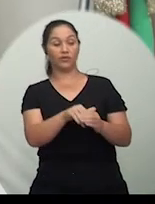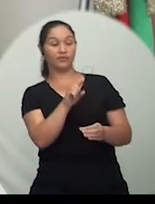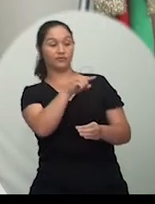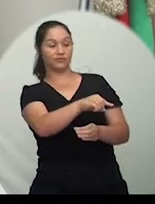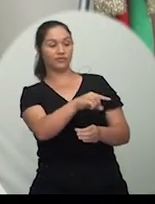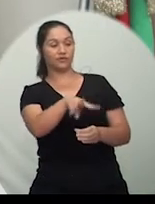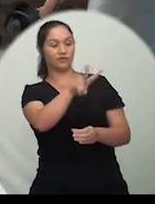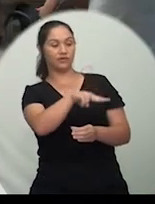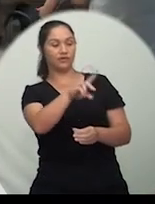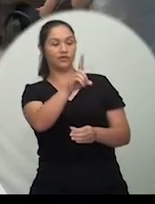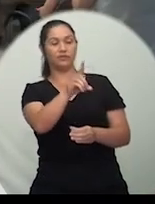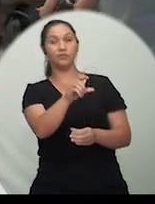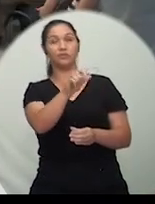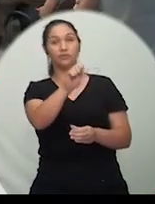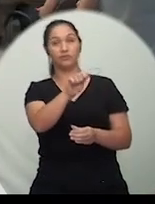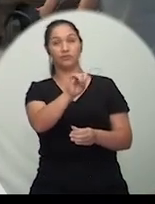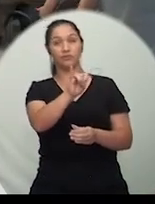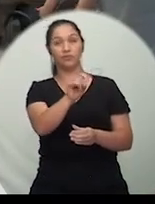Dailton Felzer.